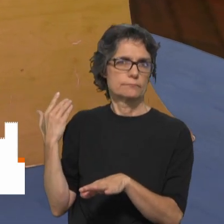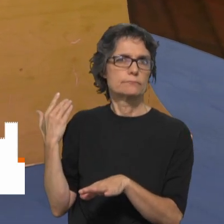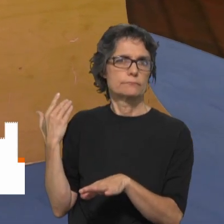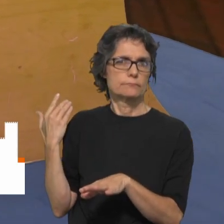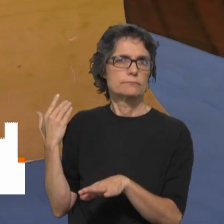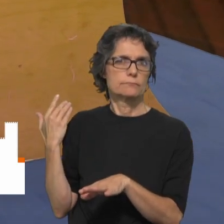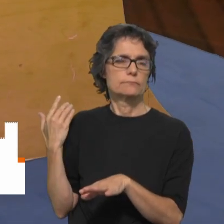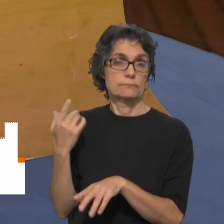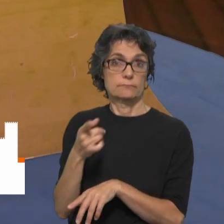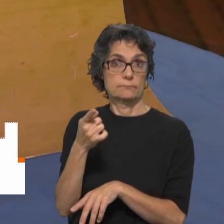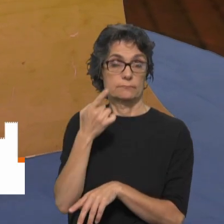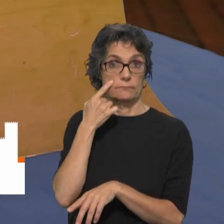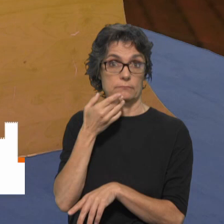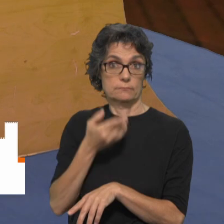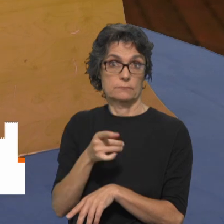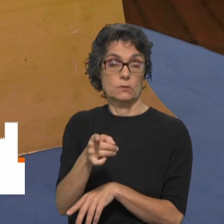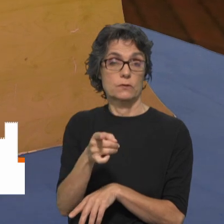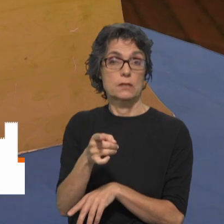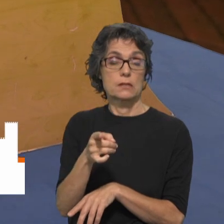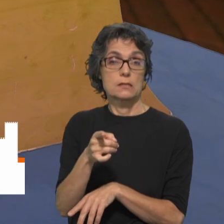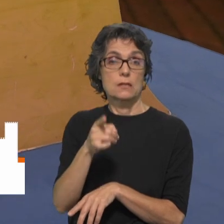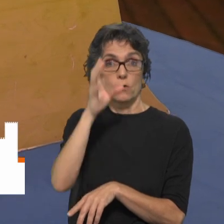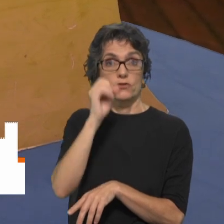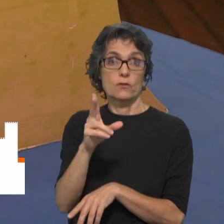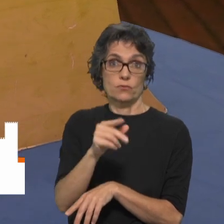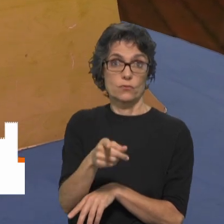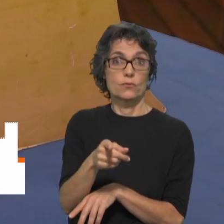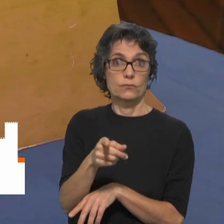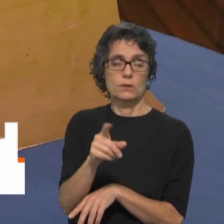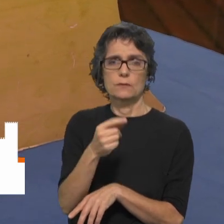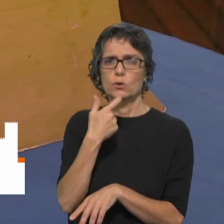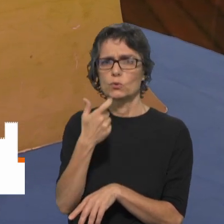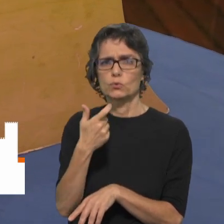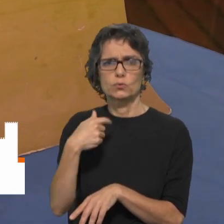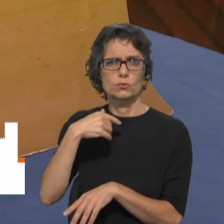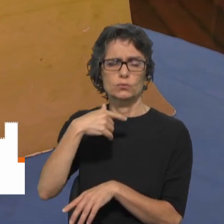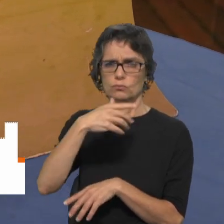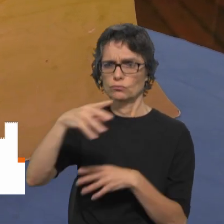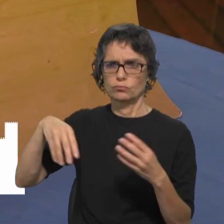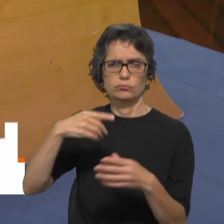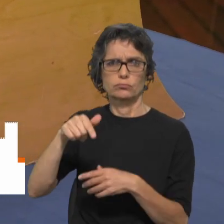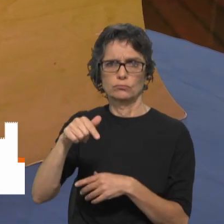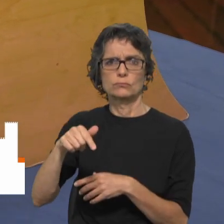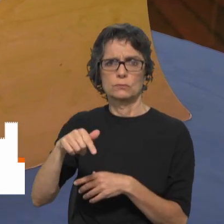altura da época do Estado Novo, não é? E de tudo o que levou também à